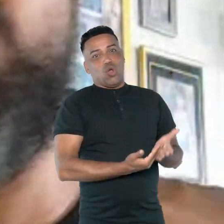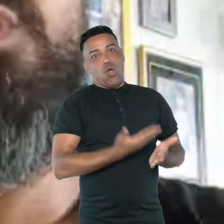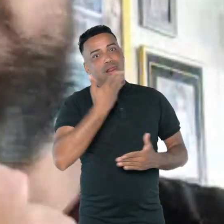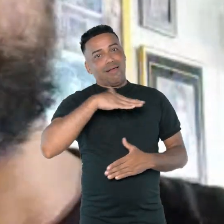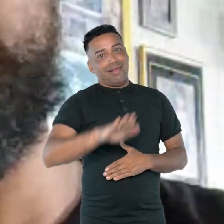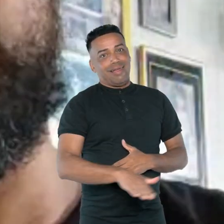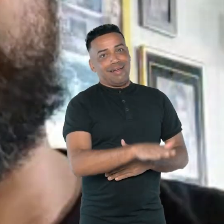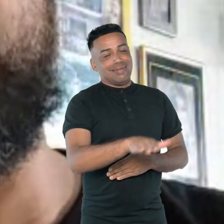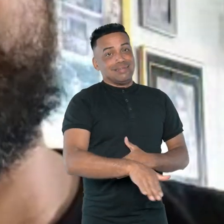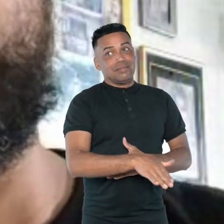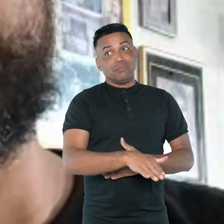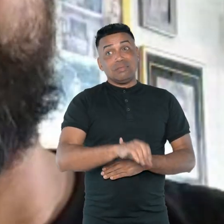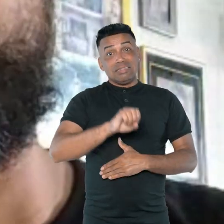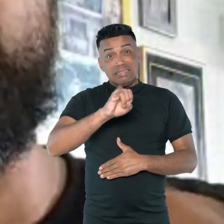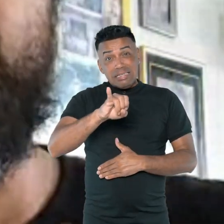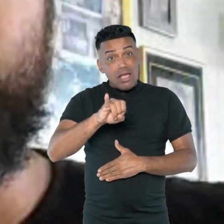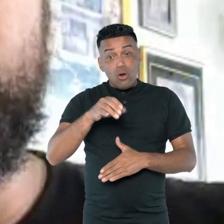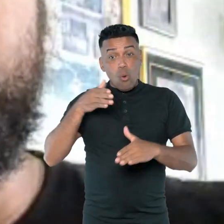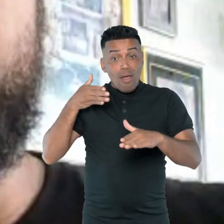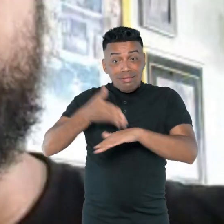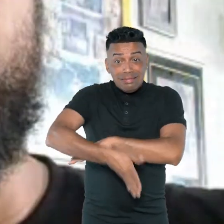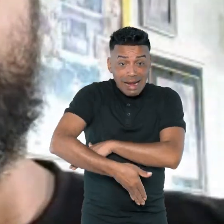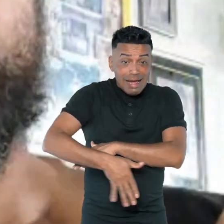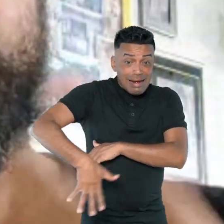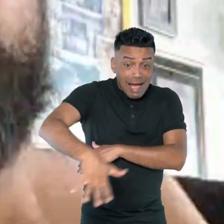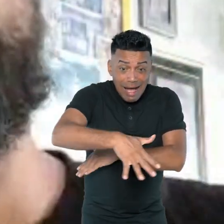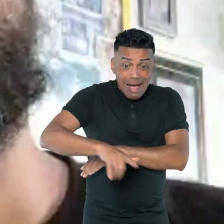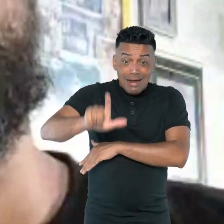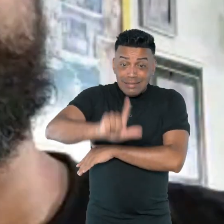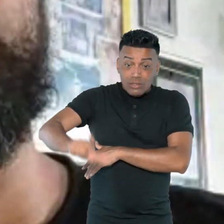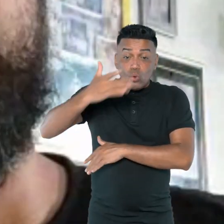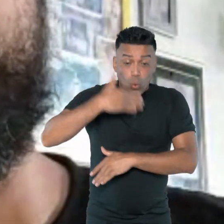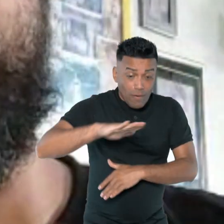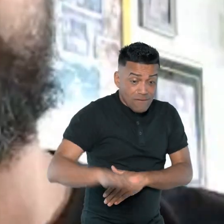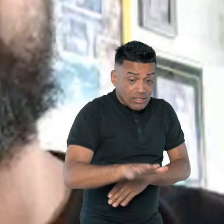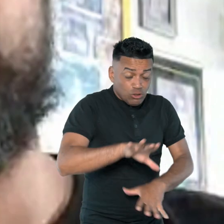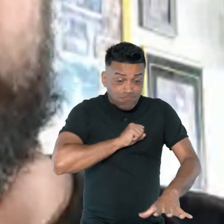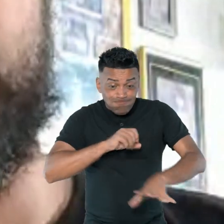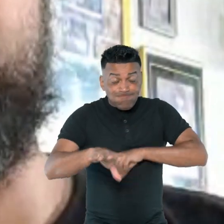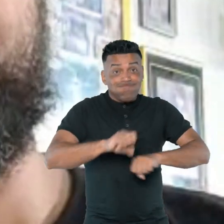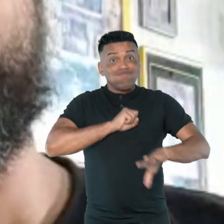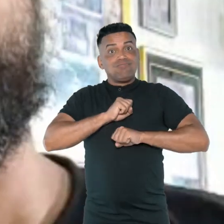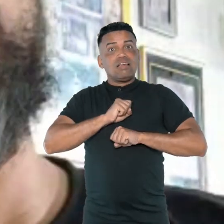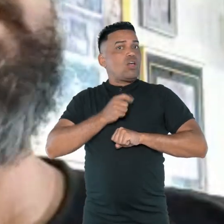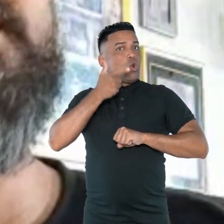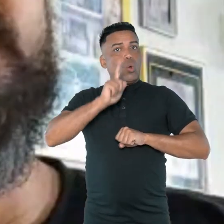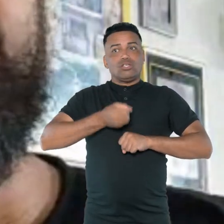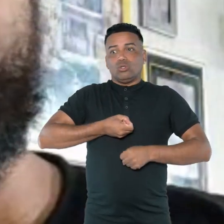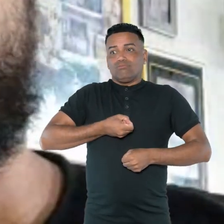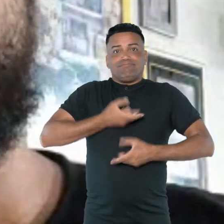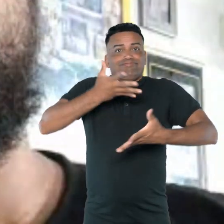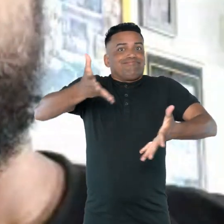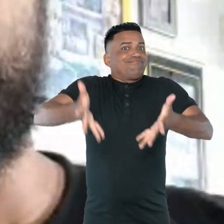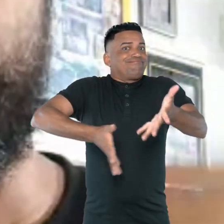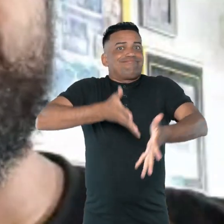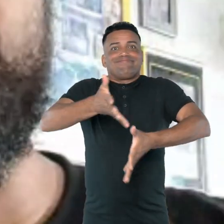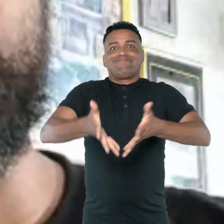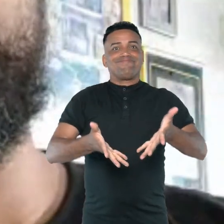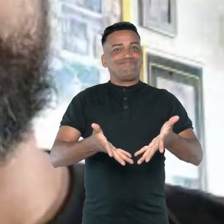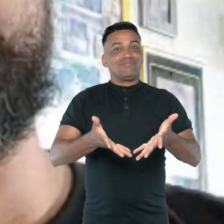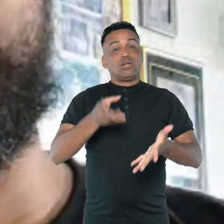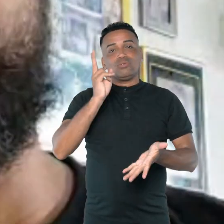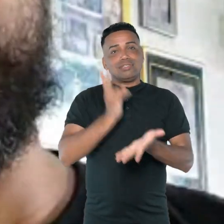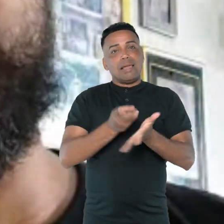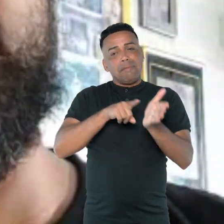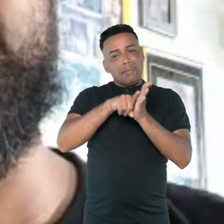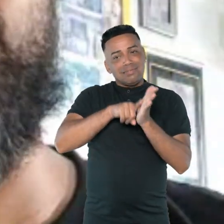eu não consigo, sabe? Se eu não tiver nutrido disso, eu não tenho como externar nada. Então, é sempre estar